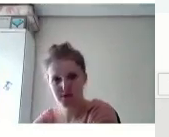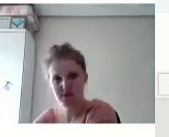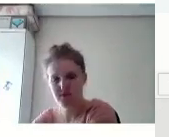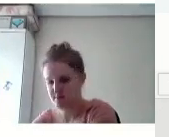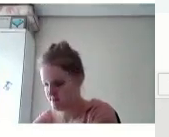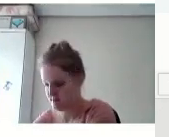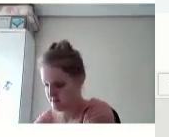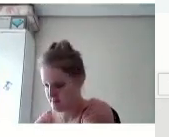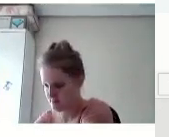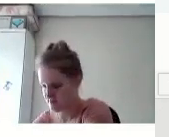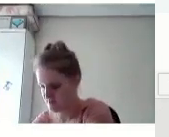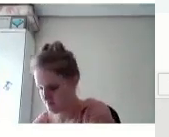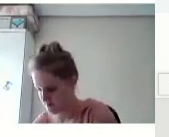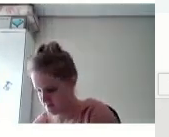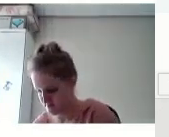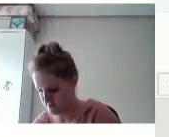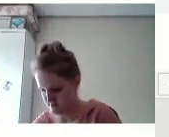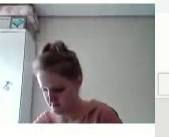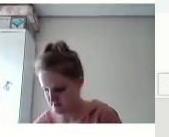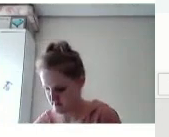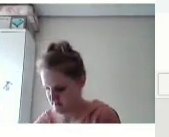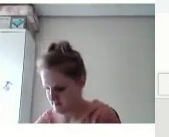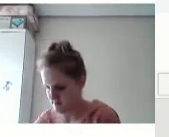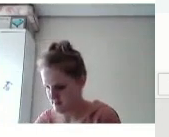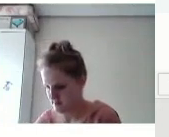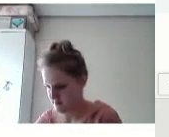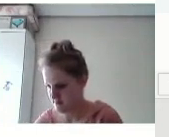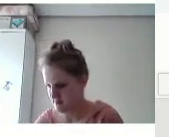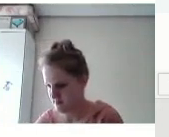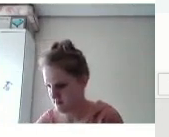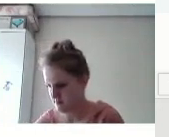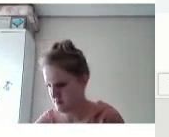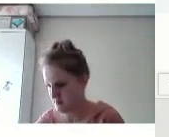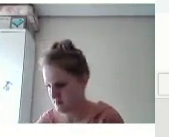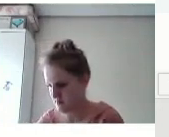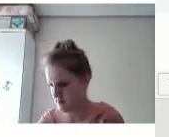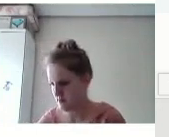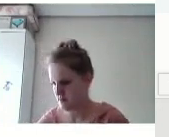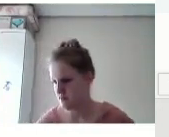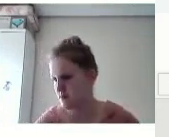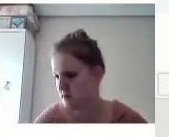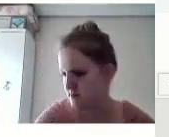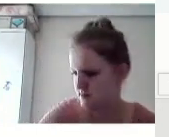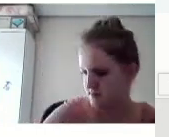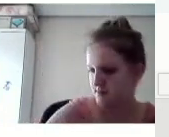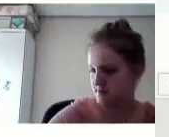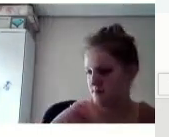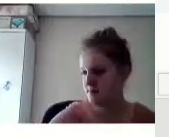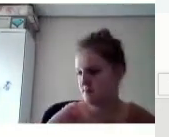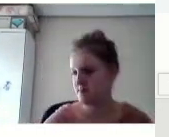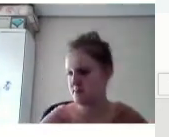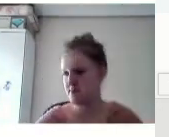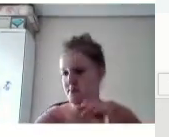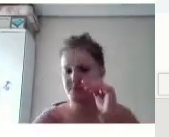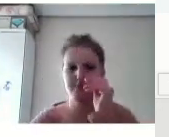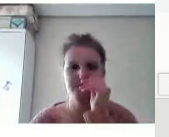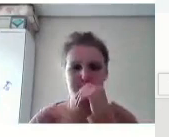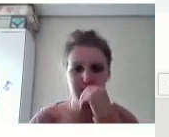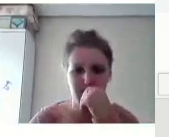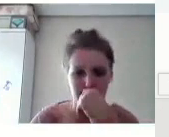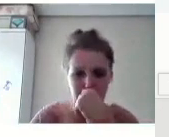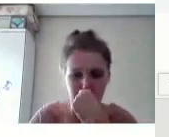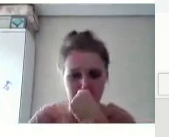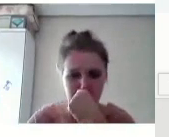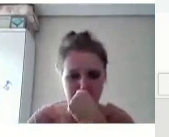mais delta y, né, é a própria função f de y mais a sua derivada de primeira ordem y e a